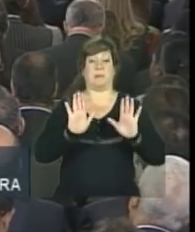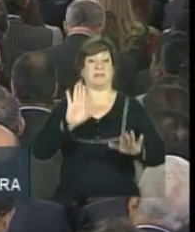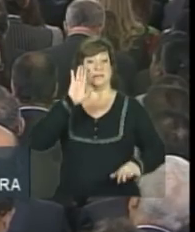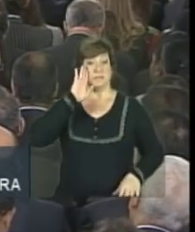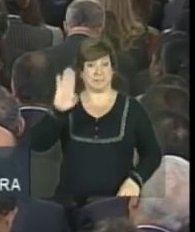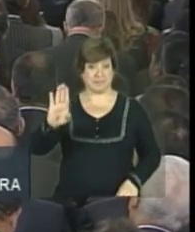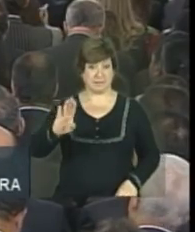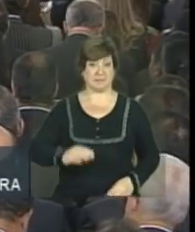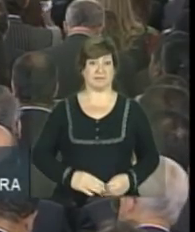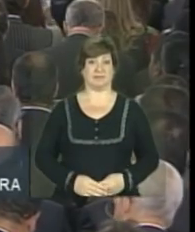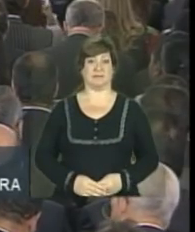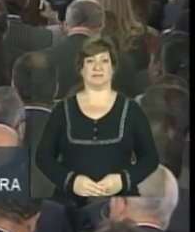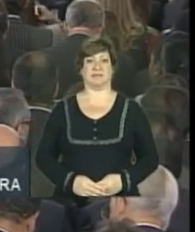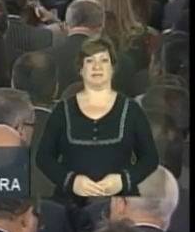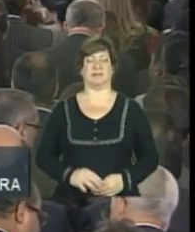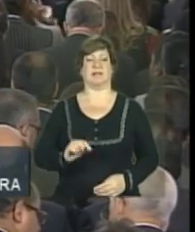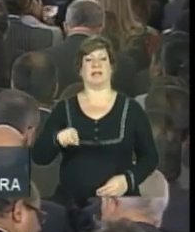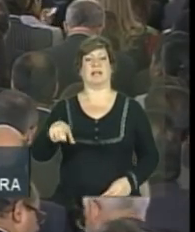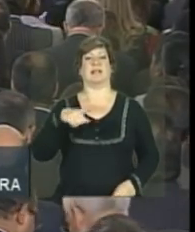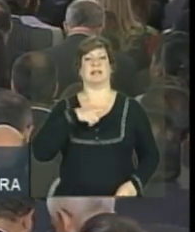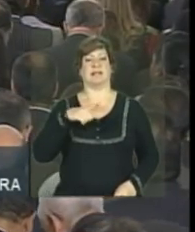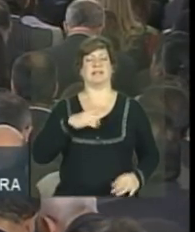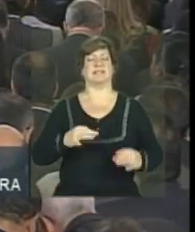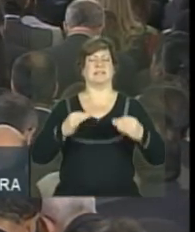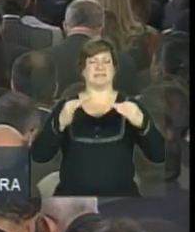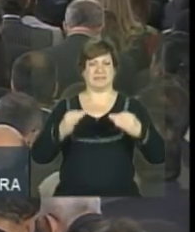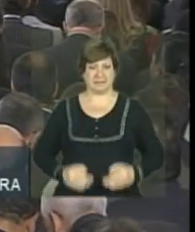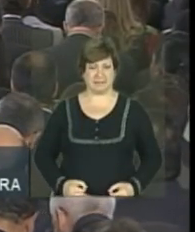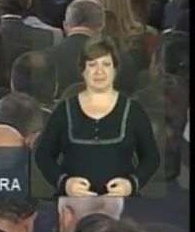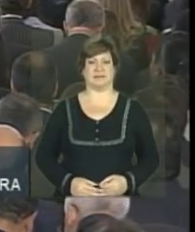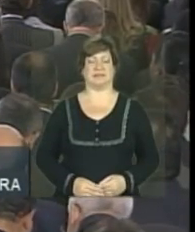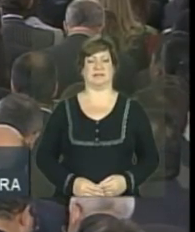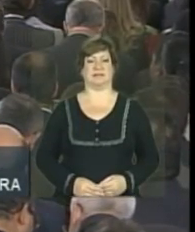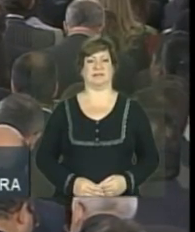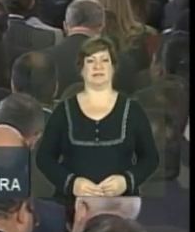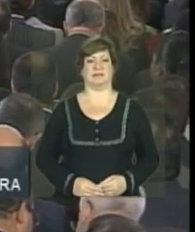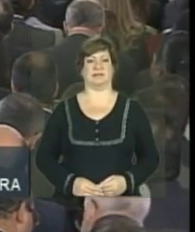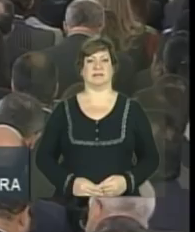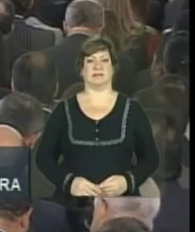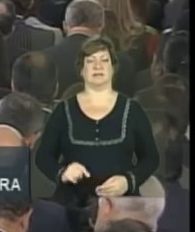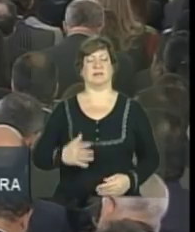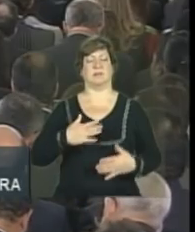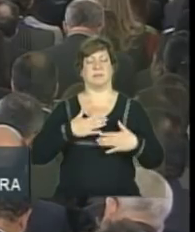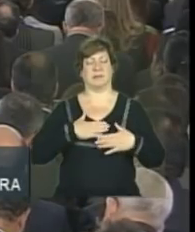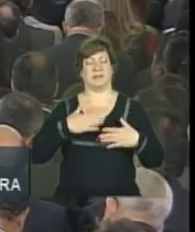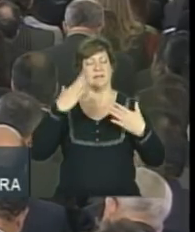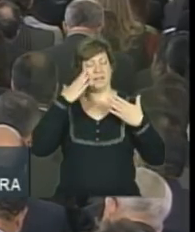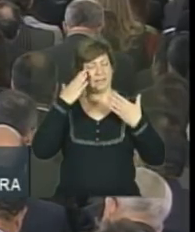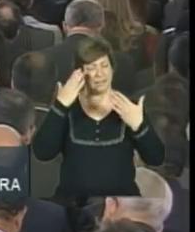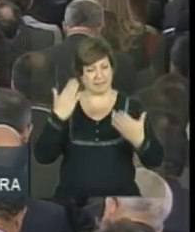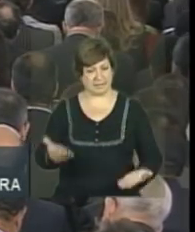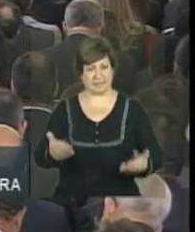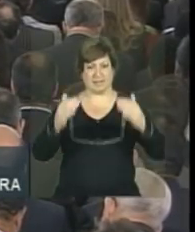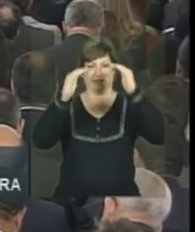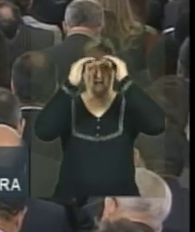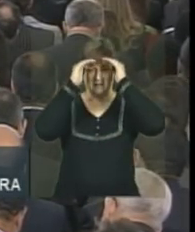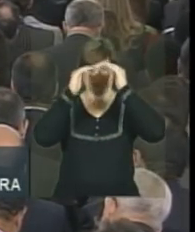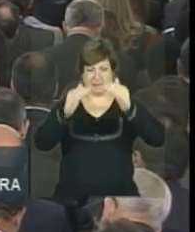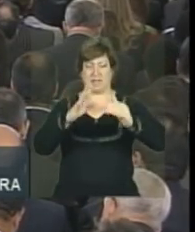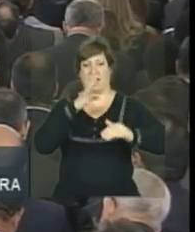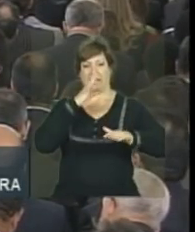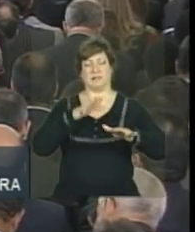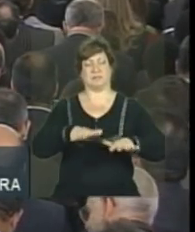sobretudo, que ele tenha certeza da minha gratidão, do meu respeito, da minha